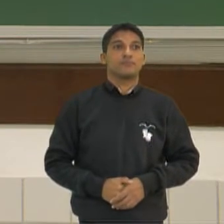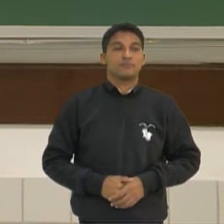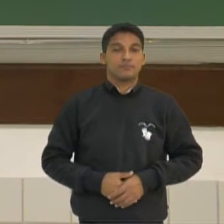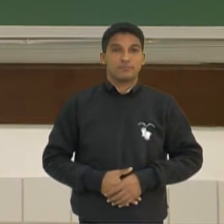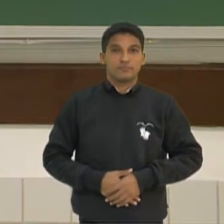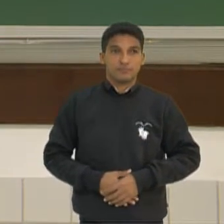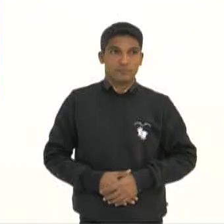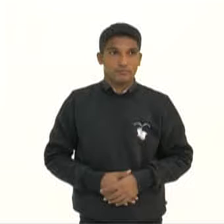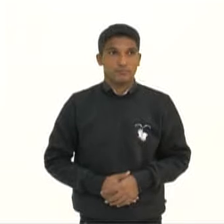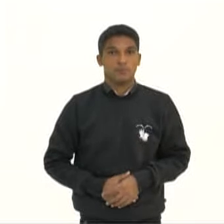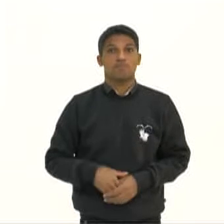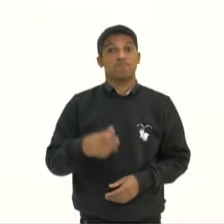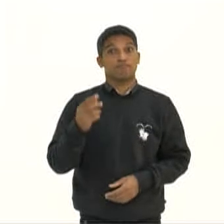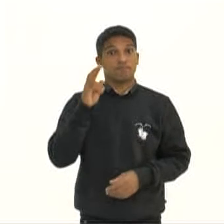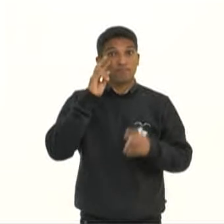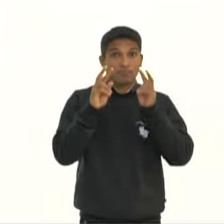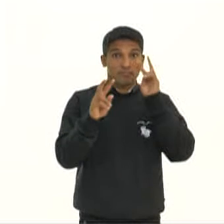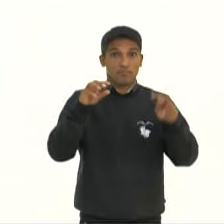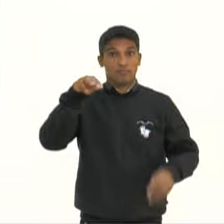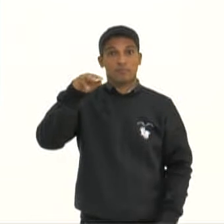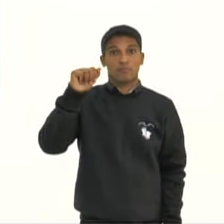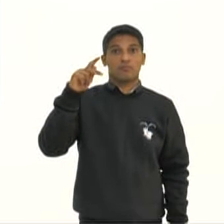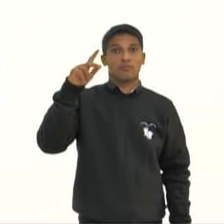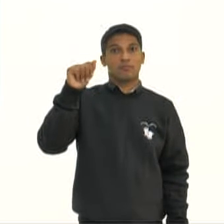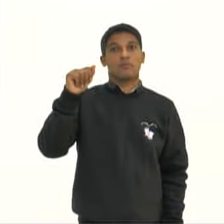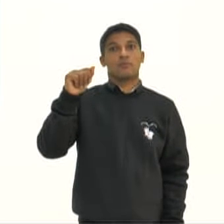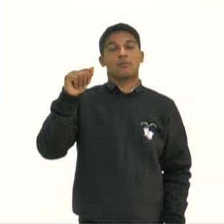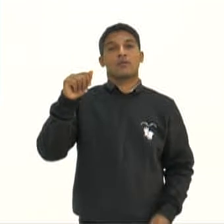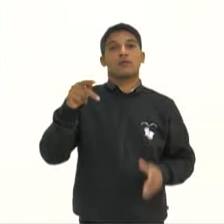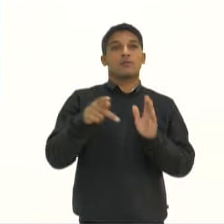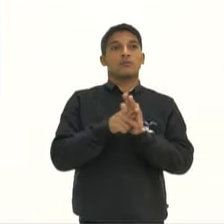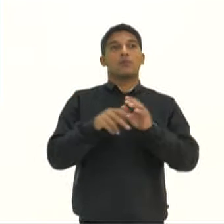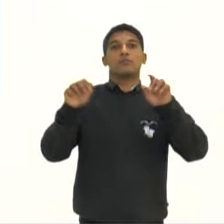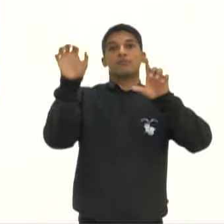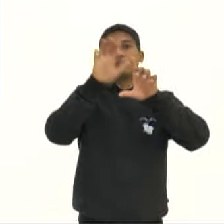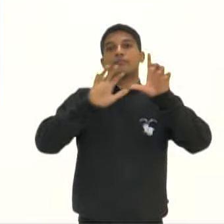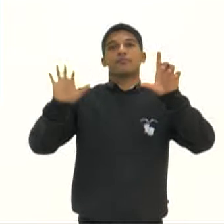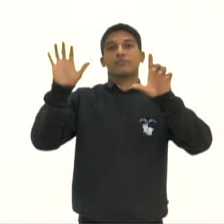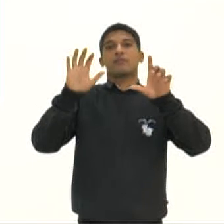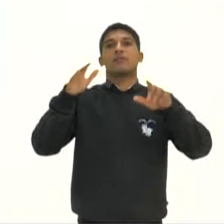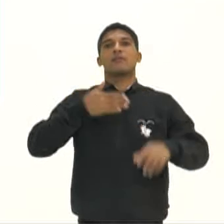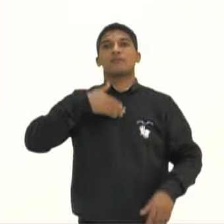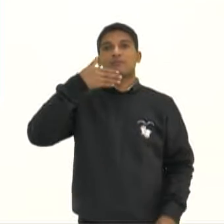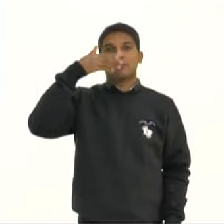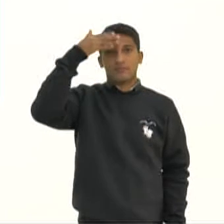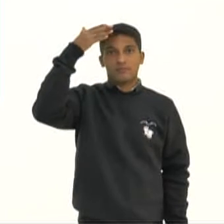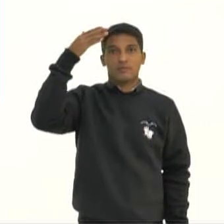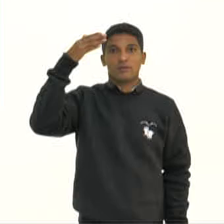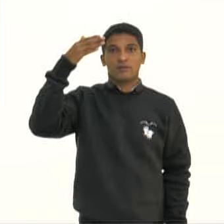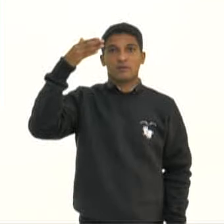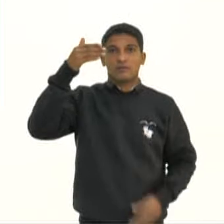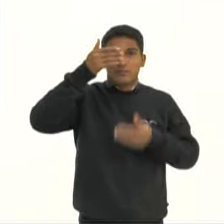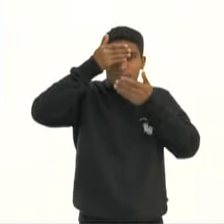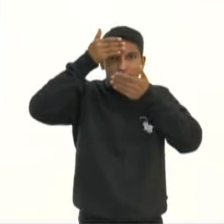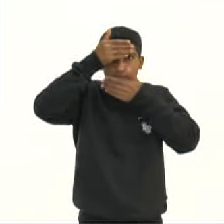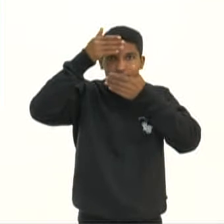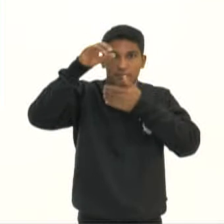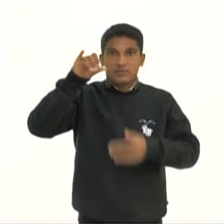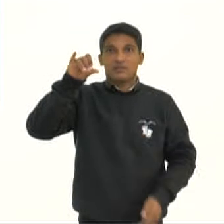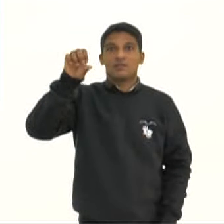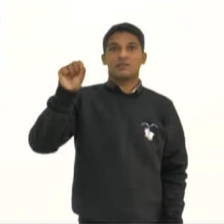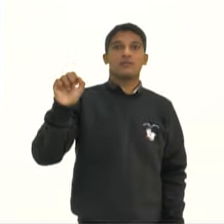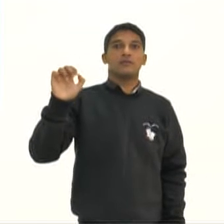Aqui nós temos um mapa da expansão islâmica que vai ocorrer ali principalmente entre os anos de